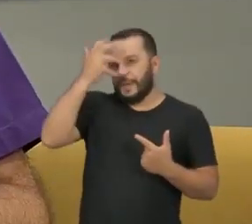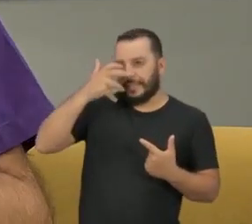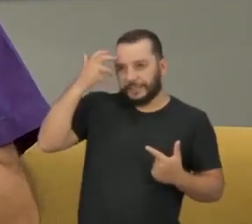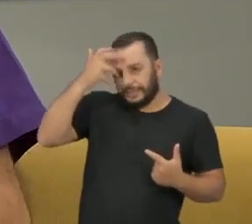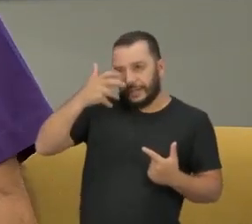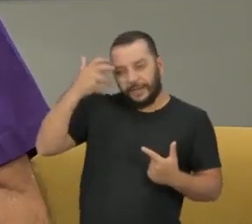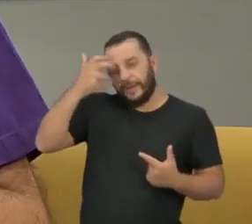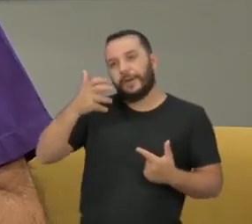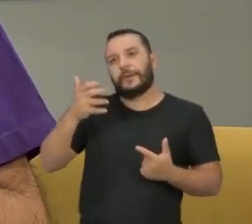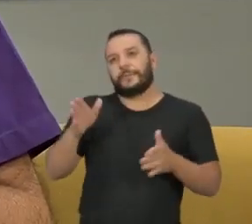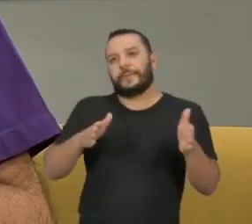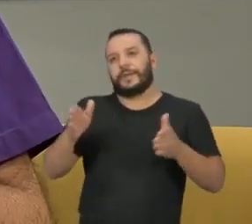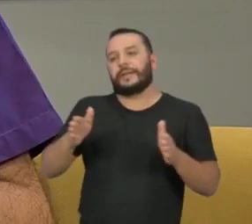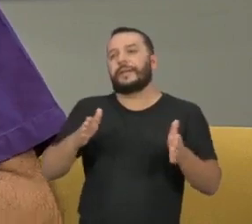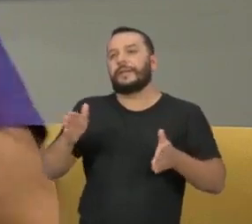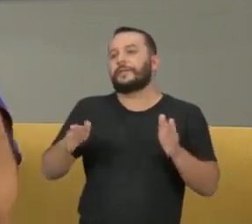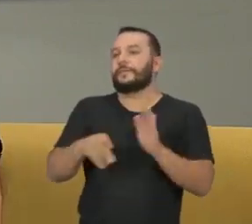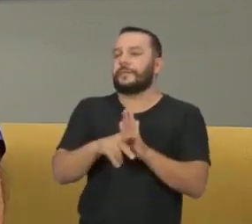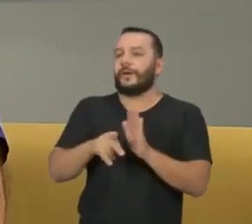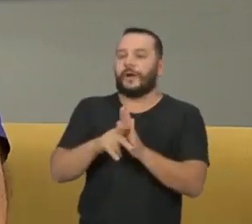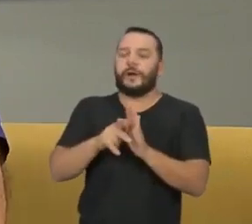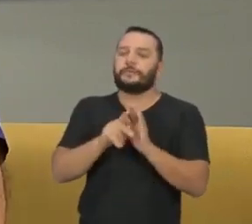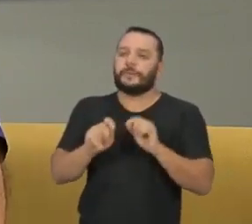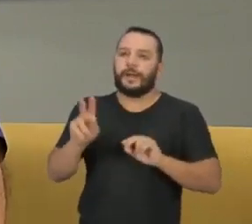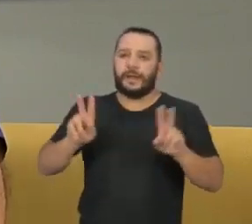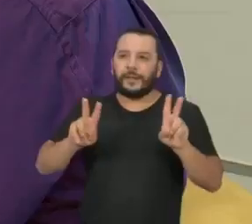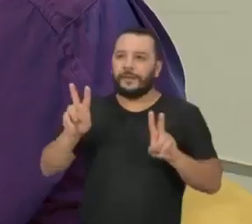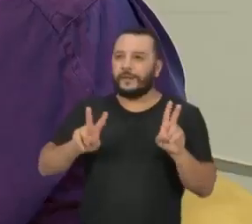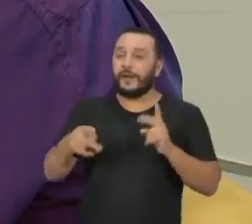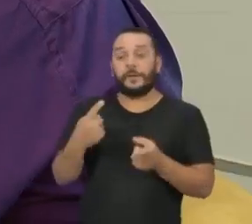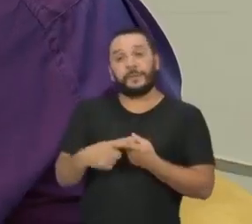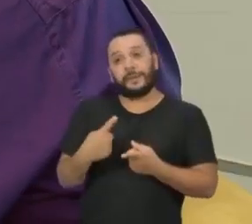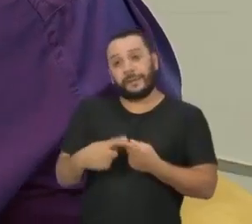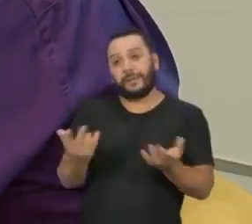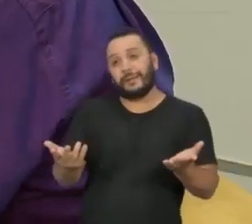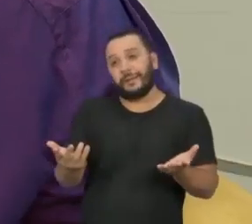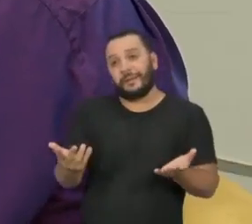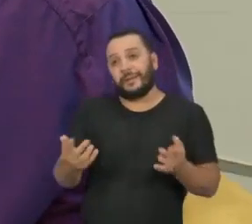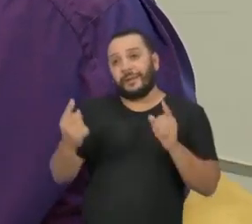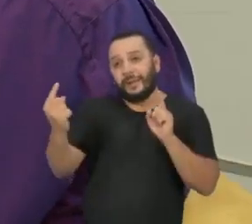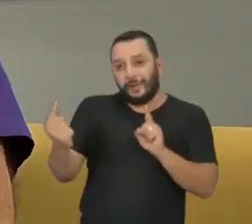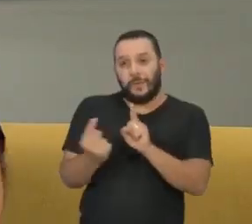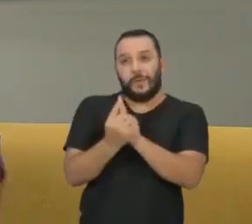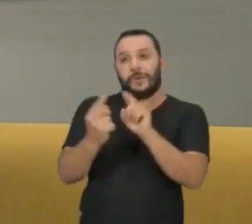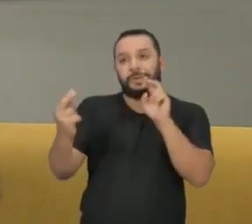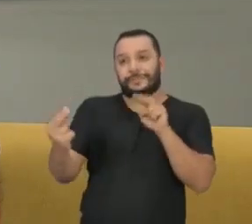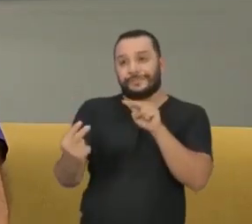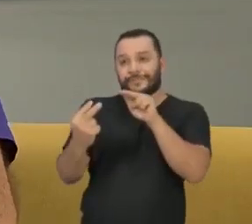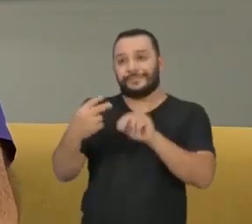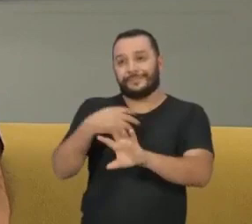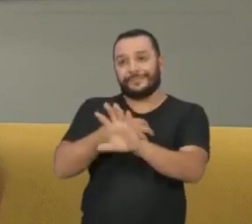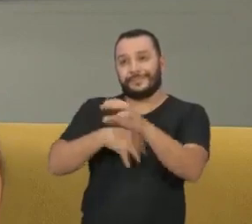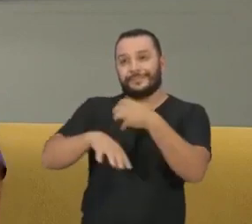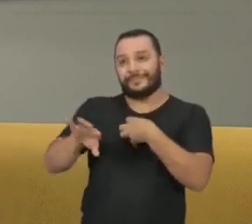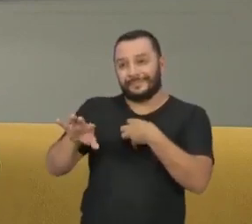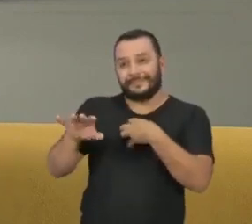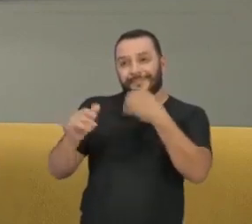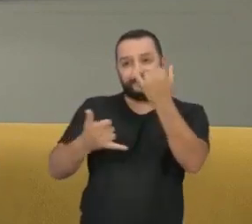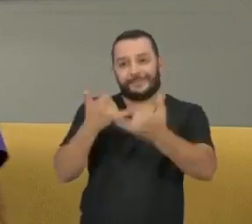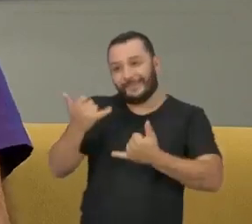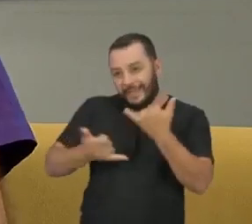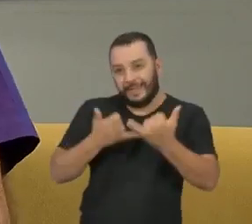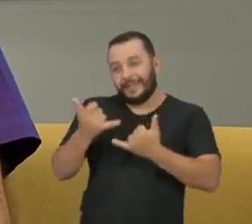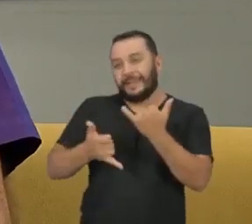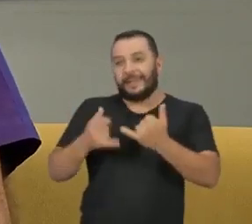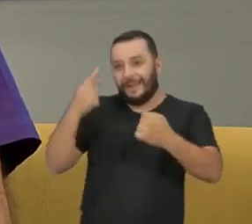ao carnaval, por quê? Porque ali você tem um encontro lúdico, você tem um encontro empático, você descobre que você pode criar